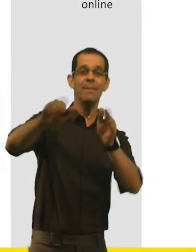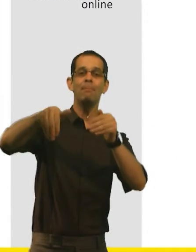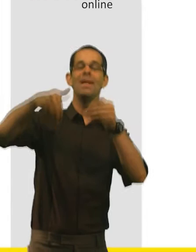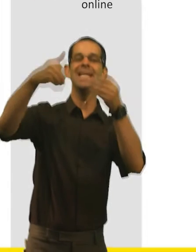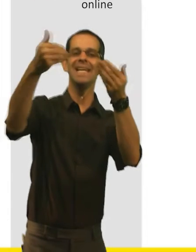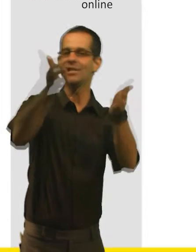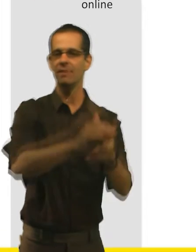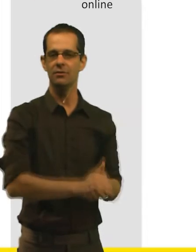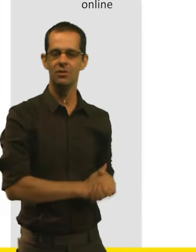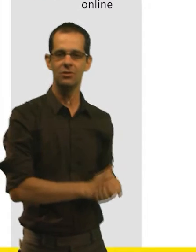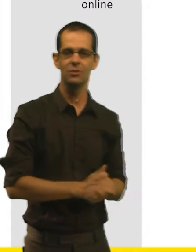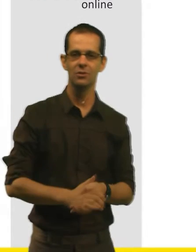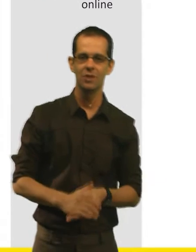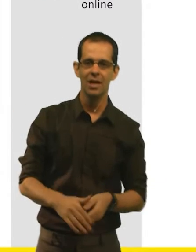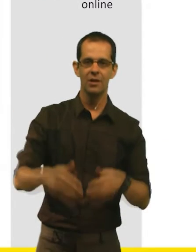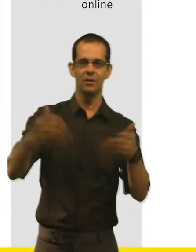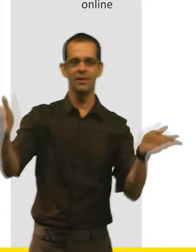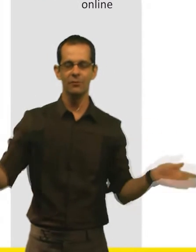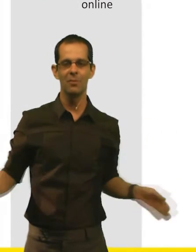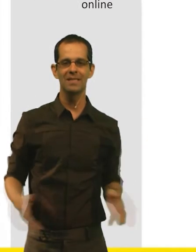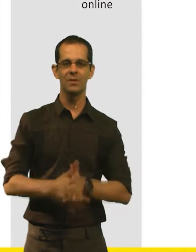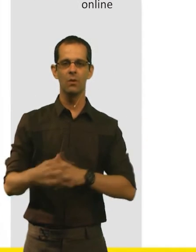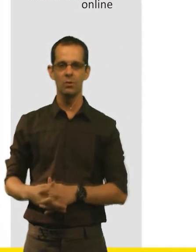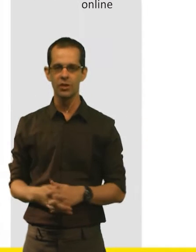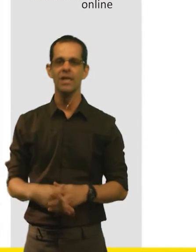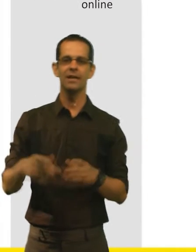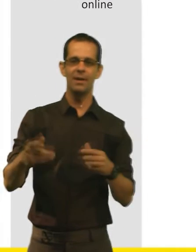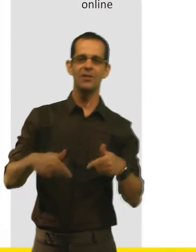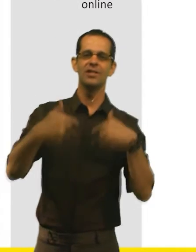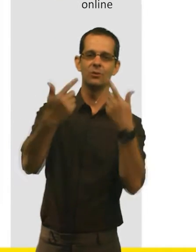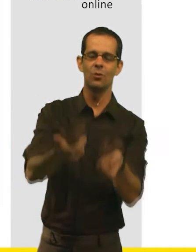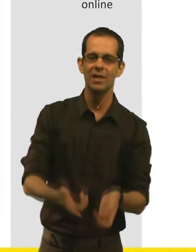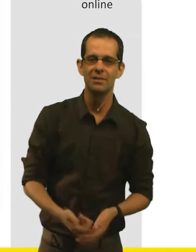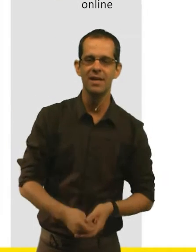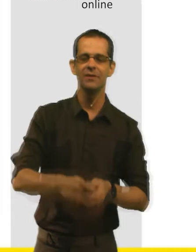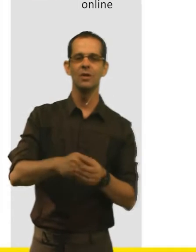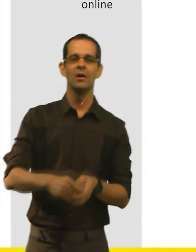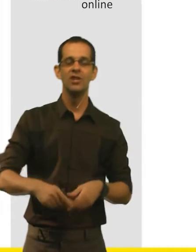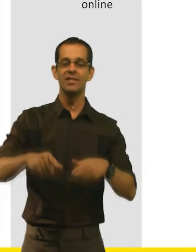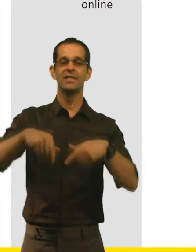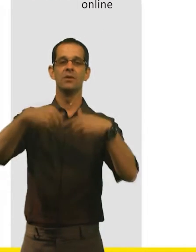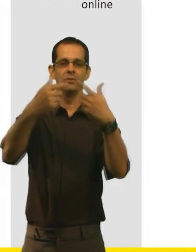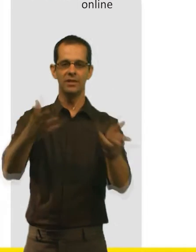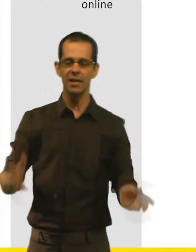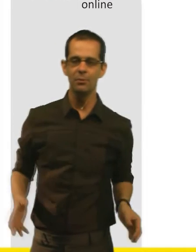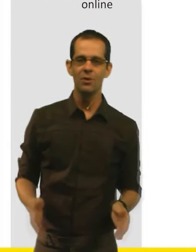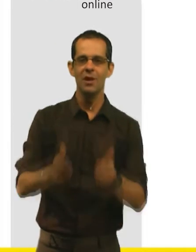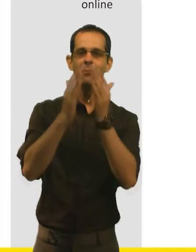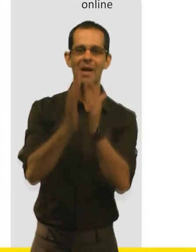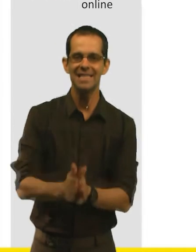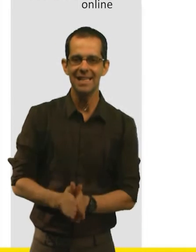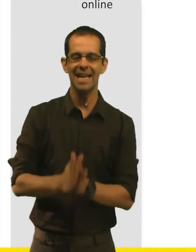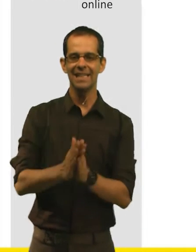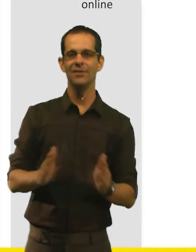Administrativo e Planejamento de Estudos. Eu também tenho formação em coach, trabalho a gestão do conhecimento, gestão do tempo e